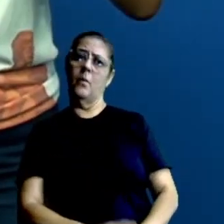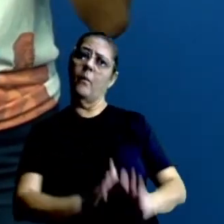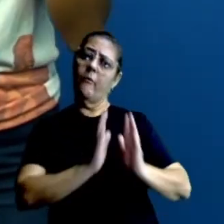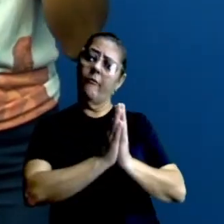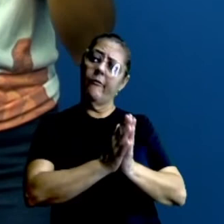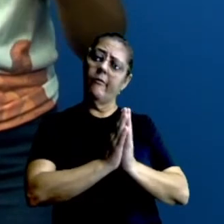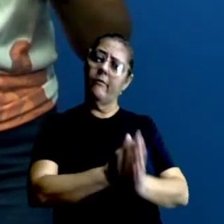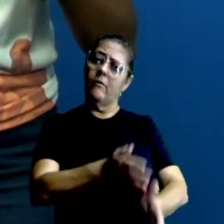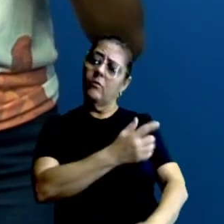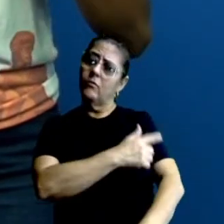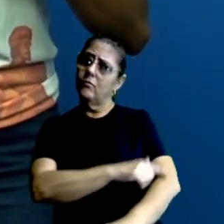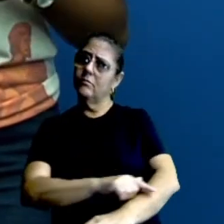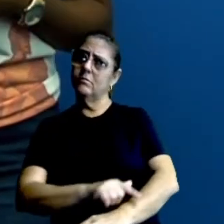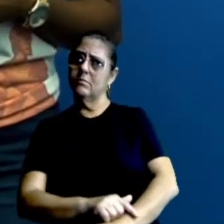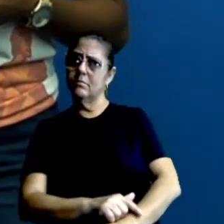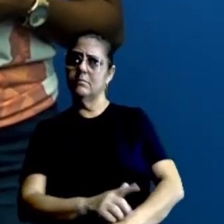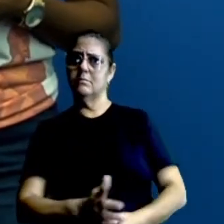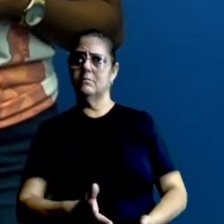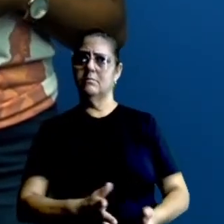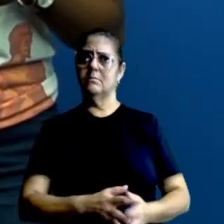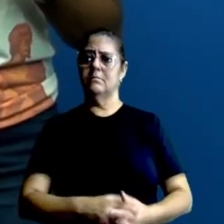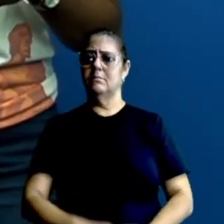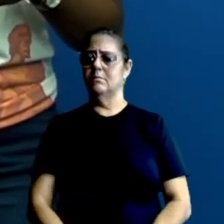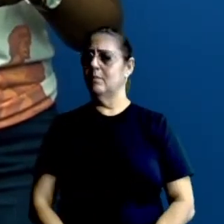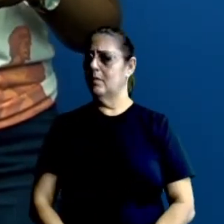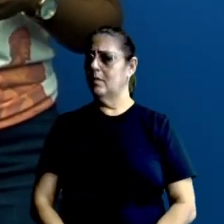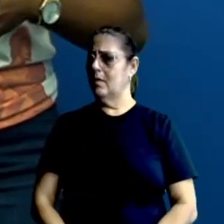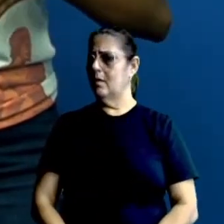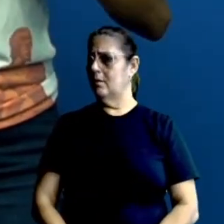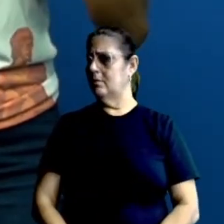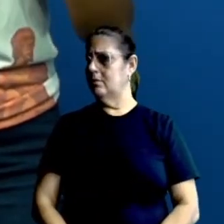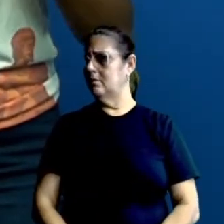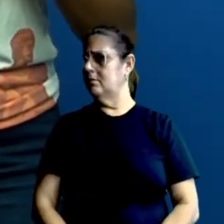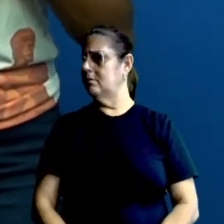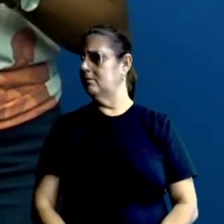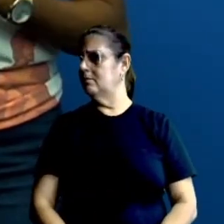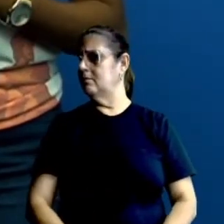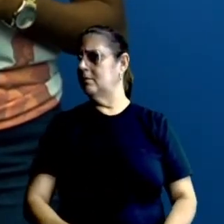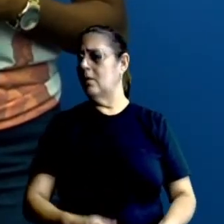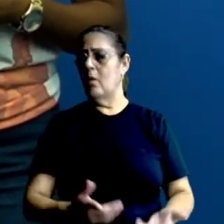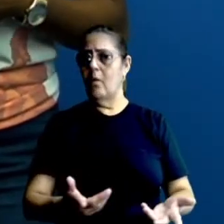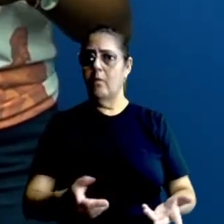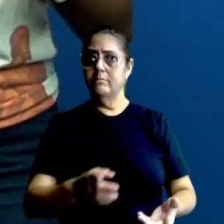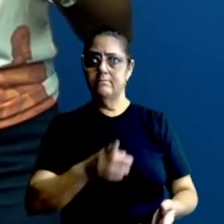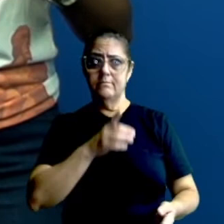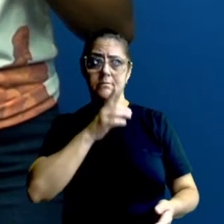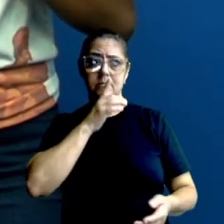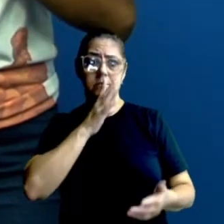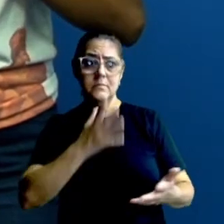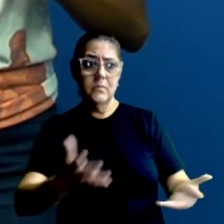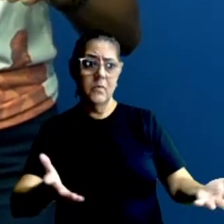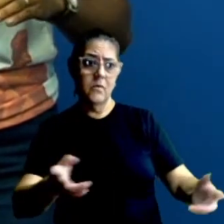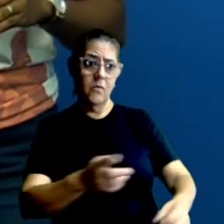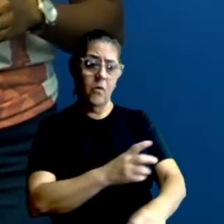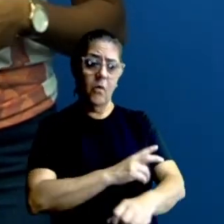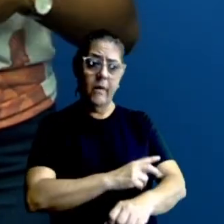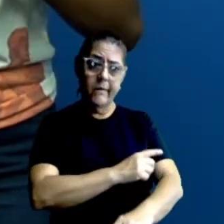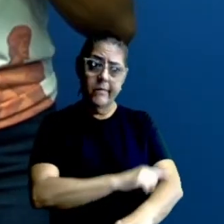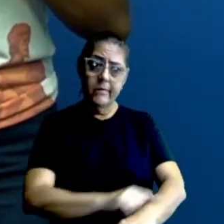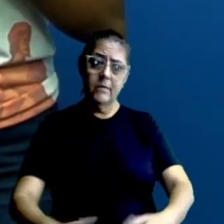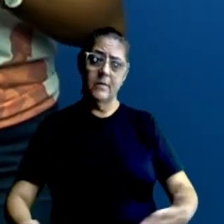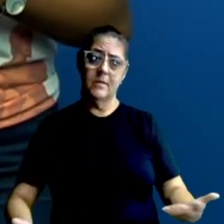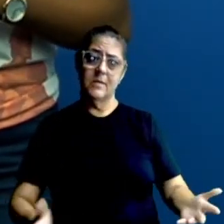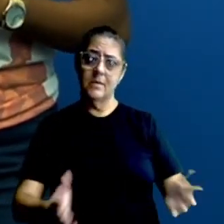expressão bico aí bom então fiquem quietos bico ai e o Príncipe tem